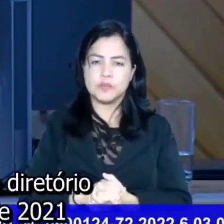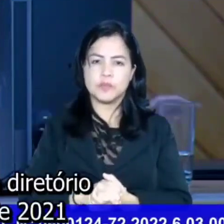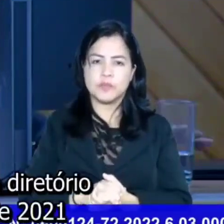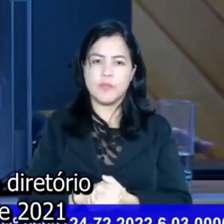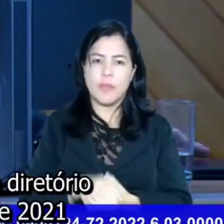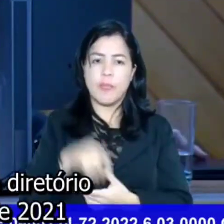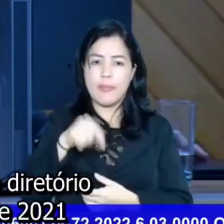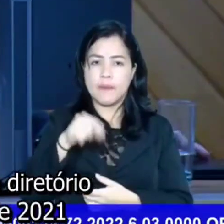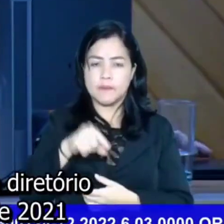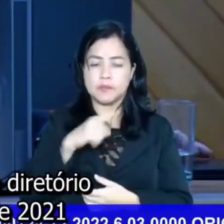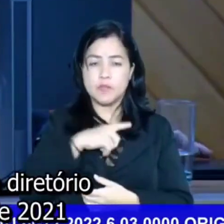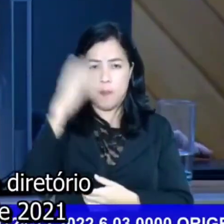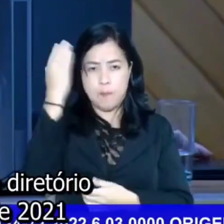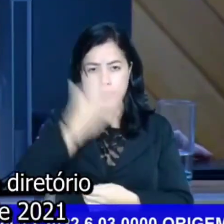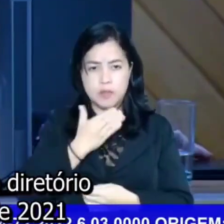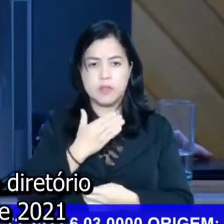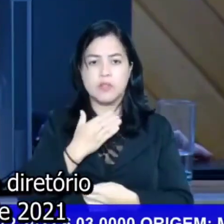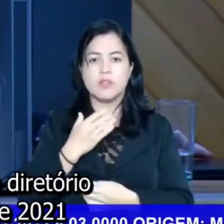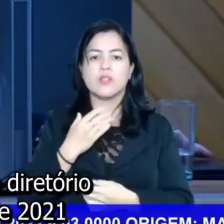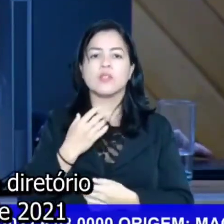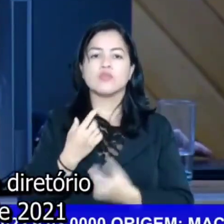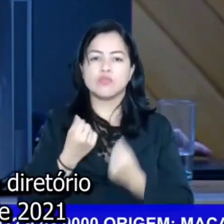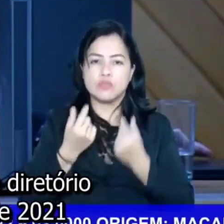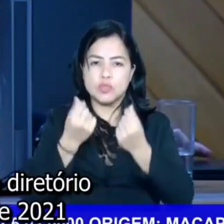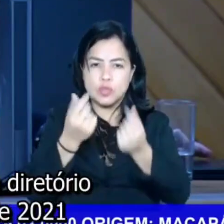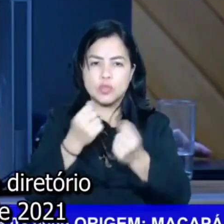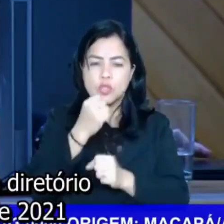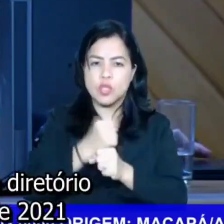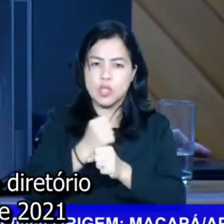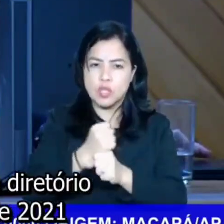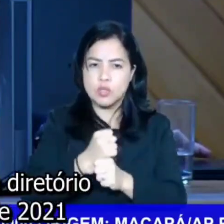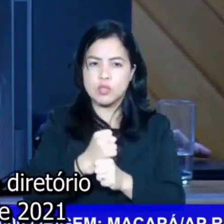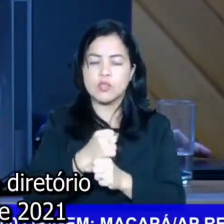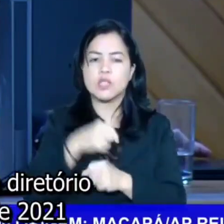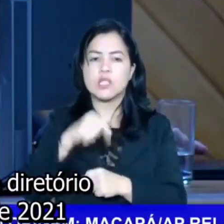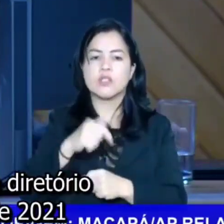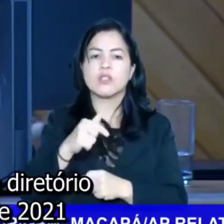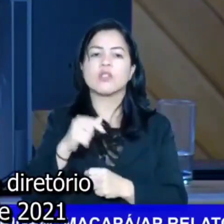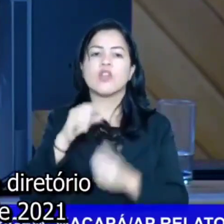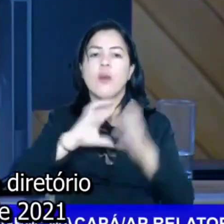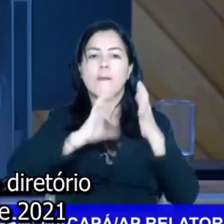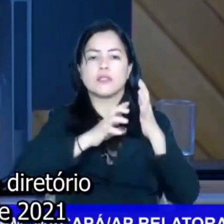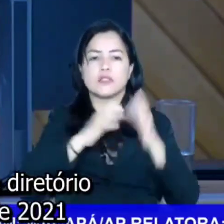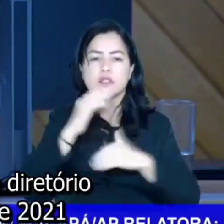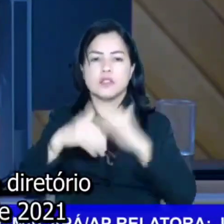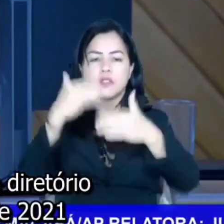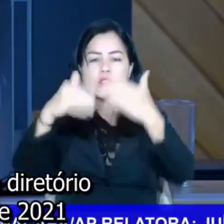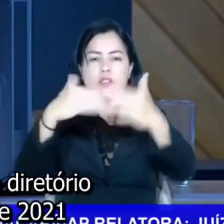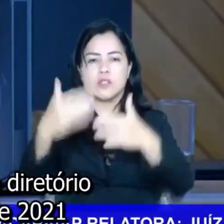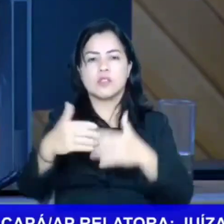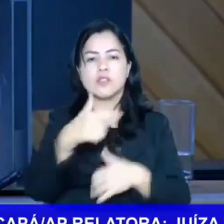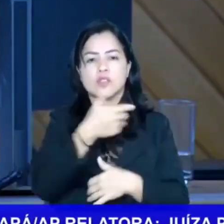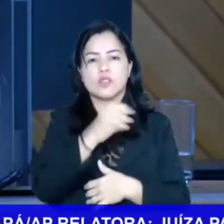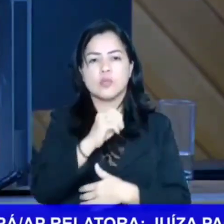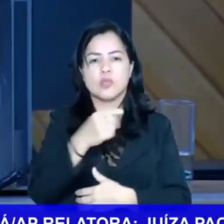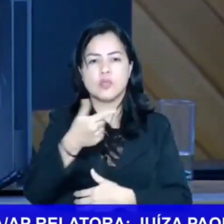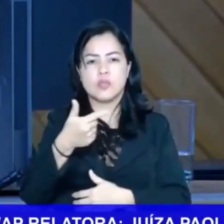Aqui trata-se da prestação de contas anual do Diretório Estadual do Avante, referente ao exercício de